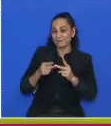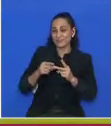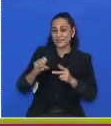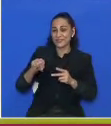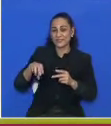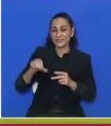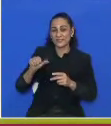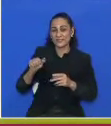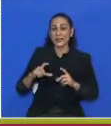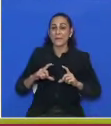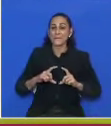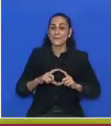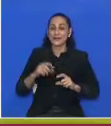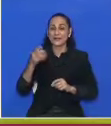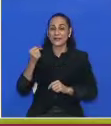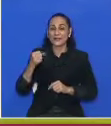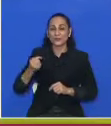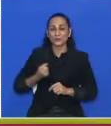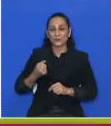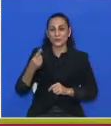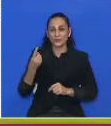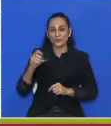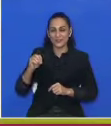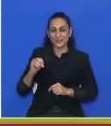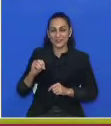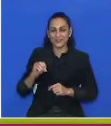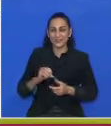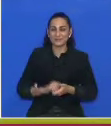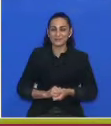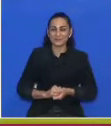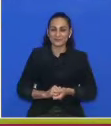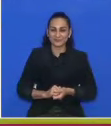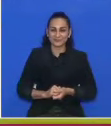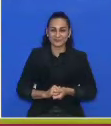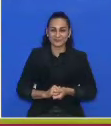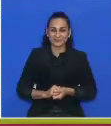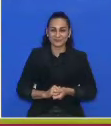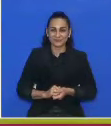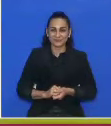branca, número 10. Branca, 10.